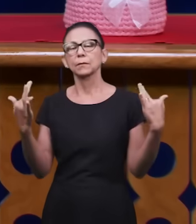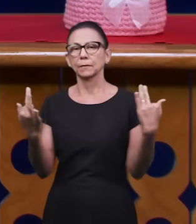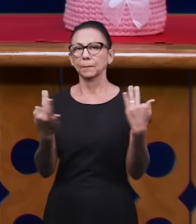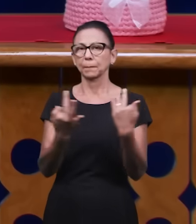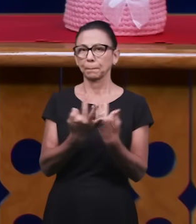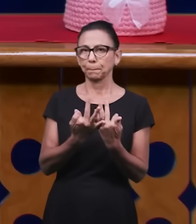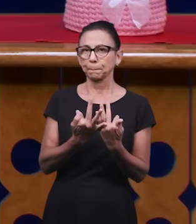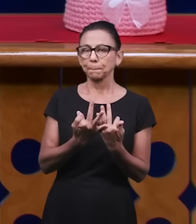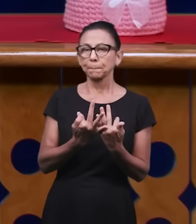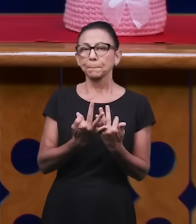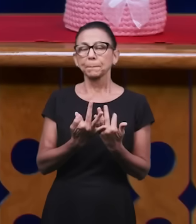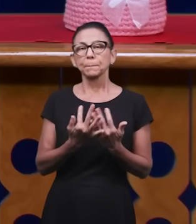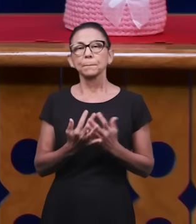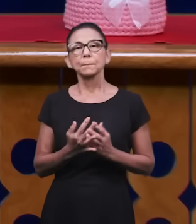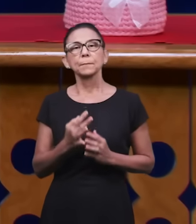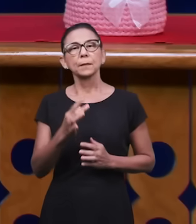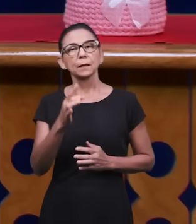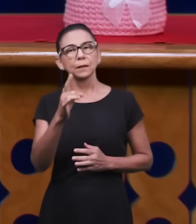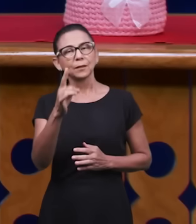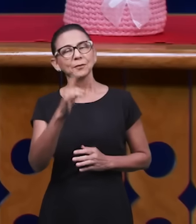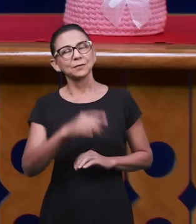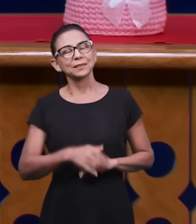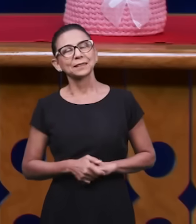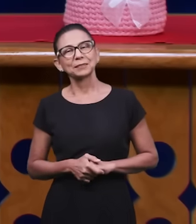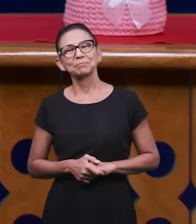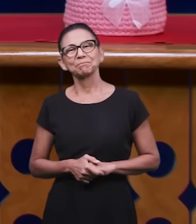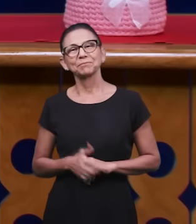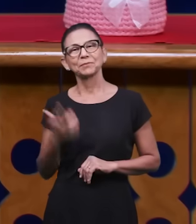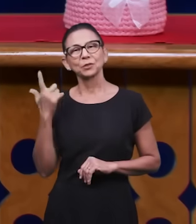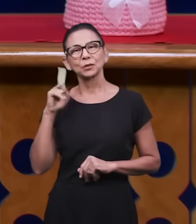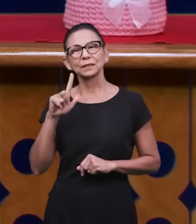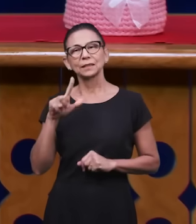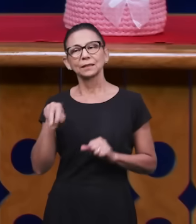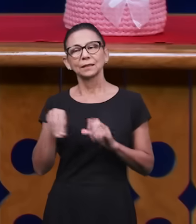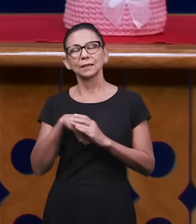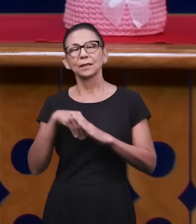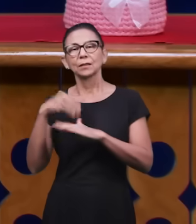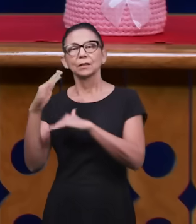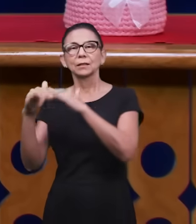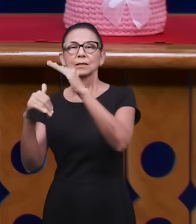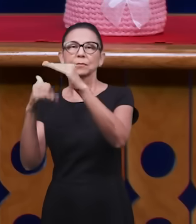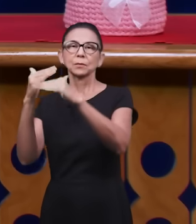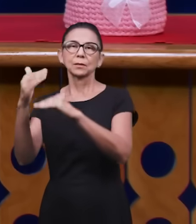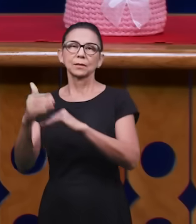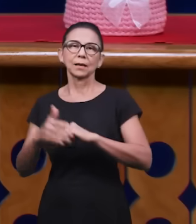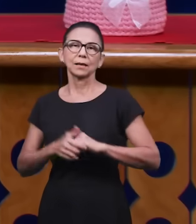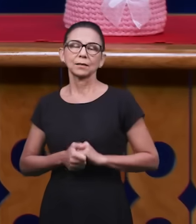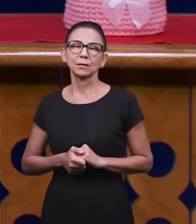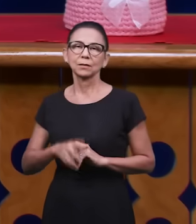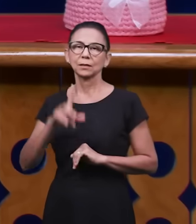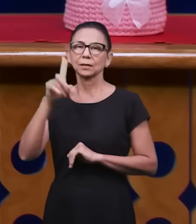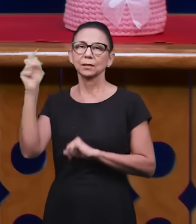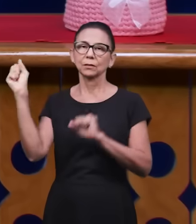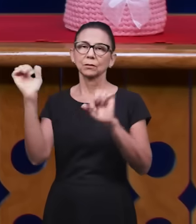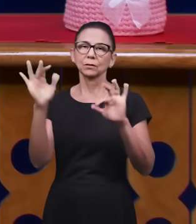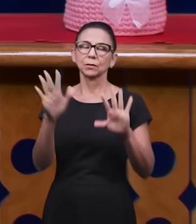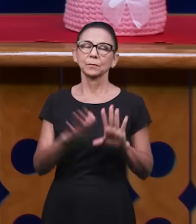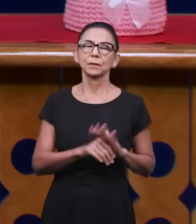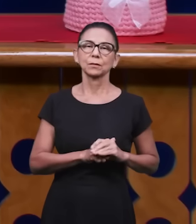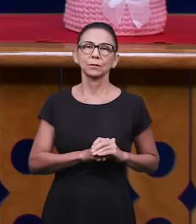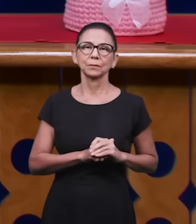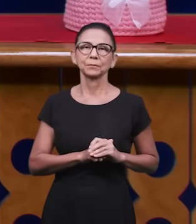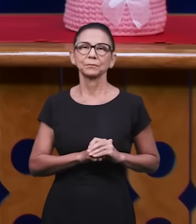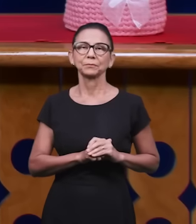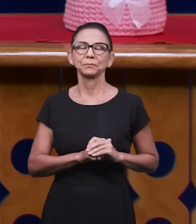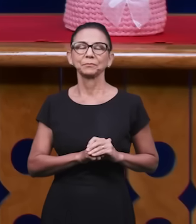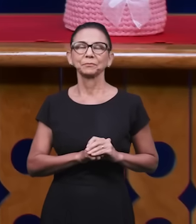estar sendo cumprido ponto a ponto em sua vida, para a honra e para a glória do nome